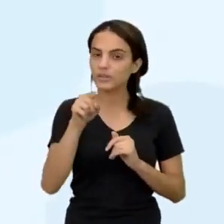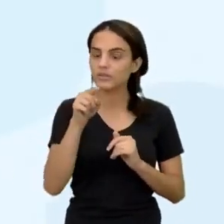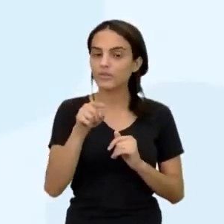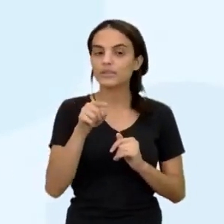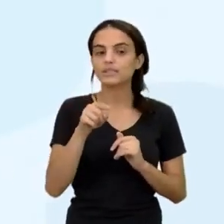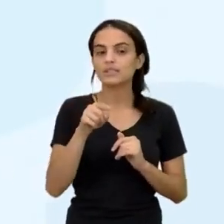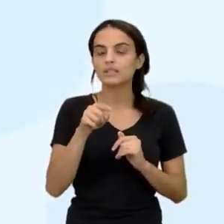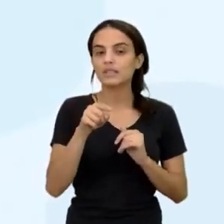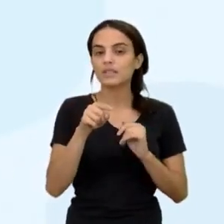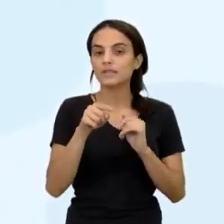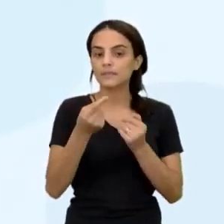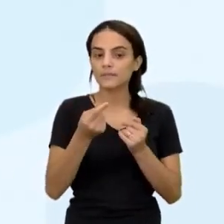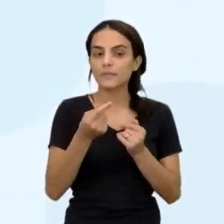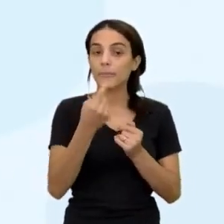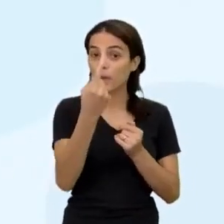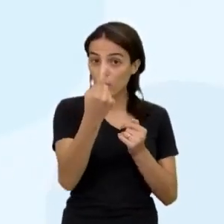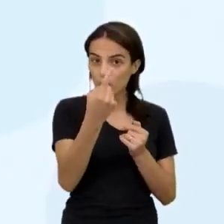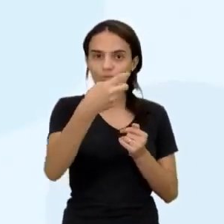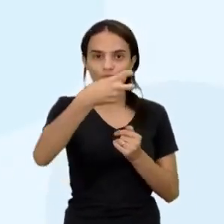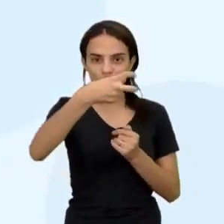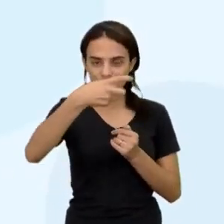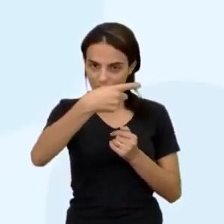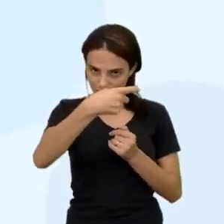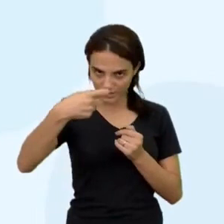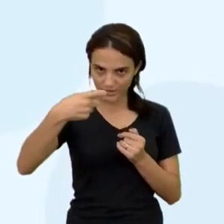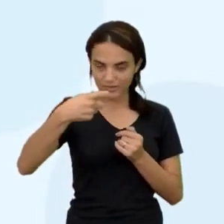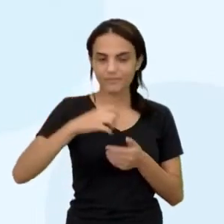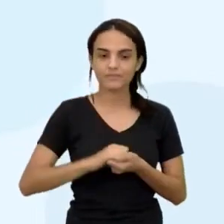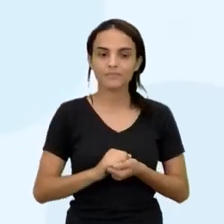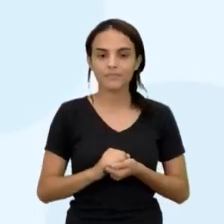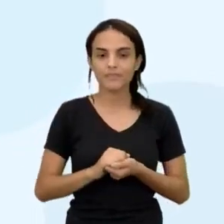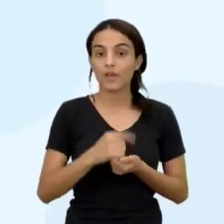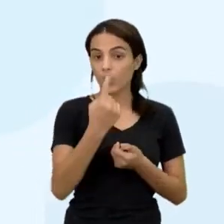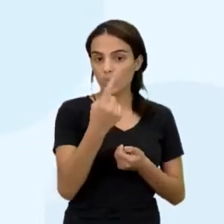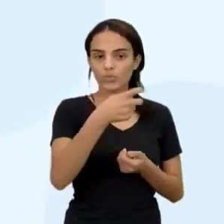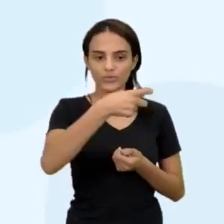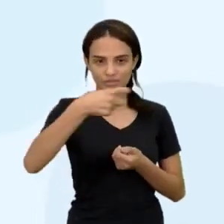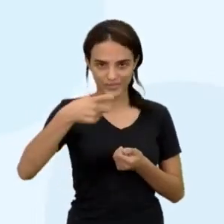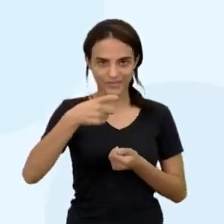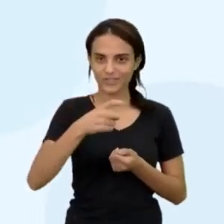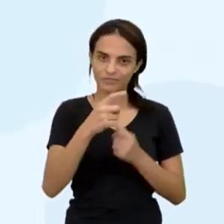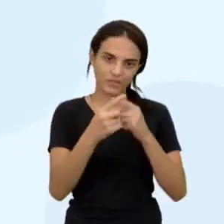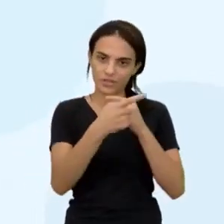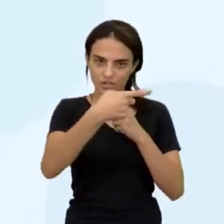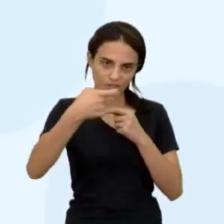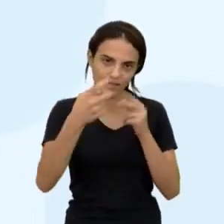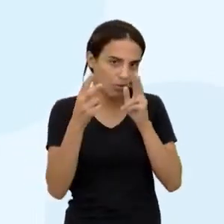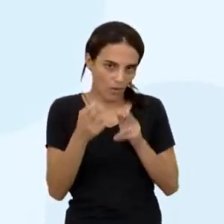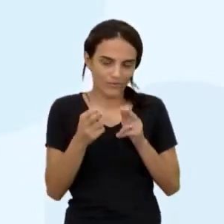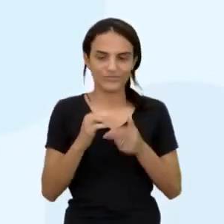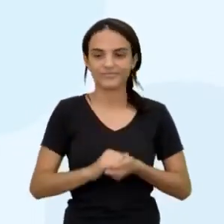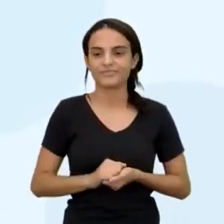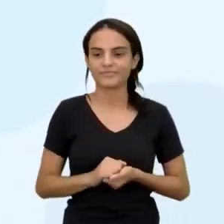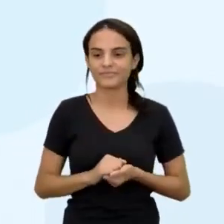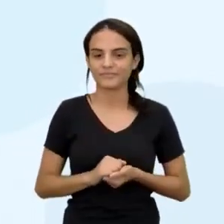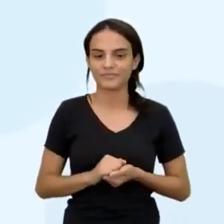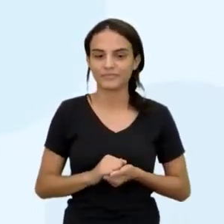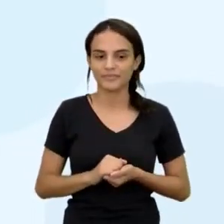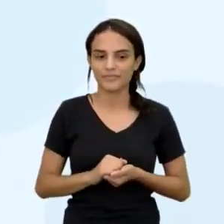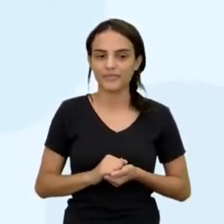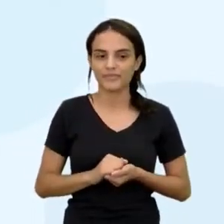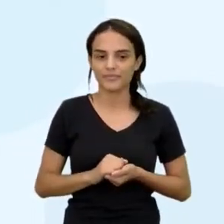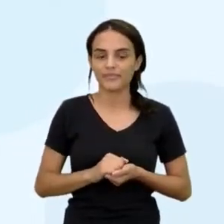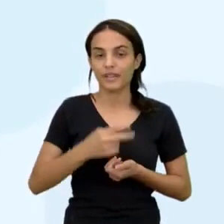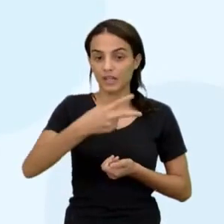Você fica com 1x, fica sobrando 1x. Então, 1x e x é a mesma coisa, beleza? Então, desce o sinal de